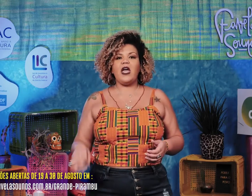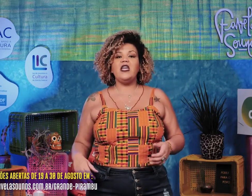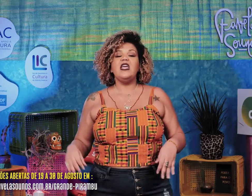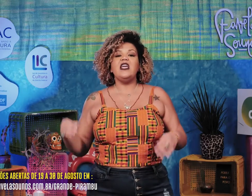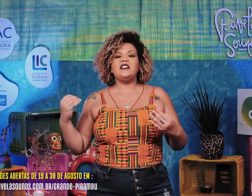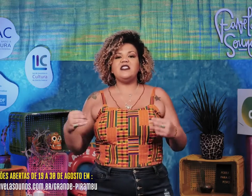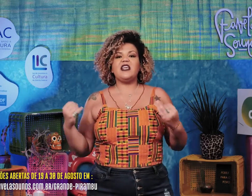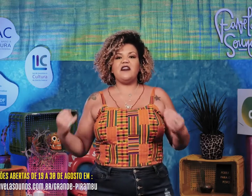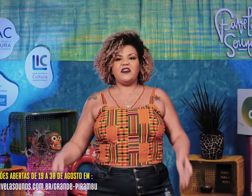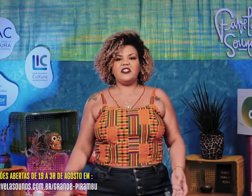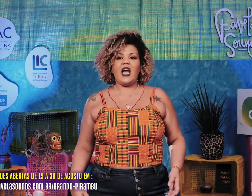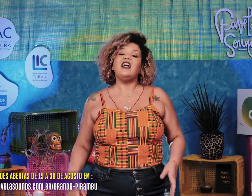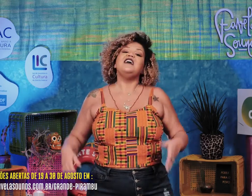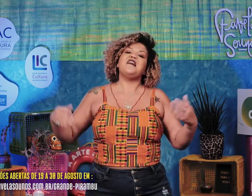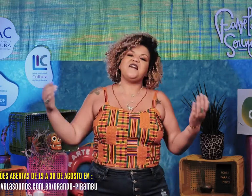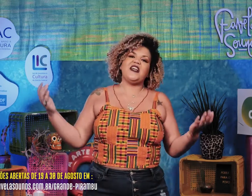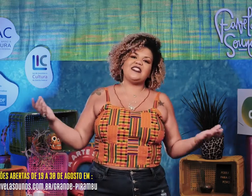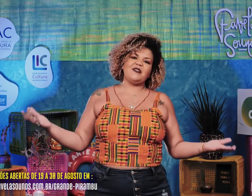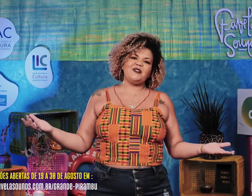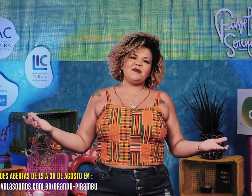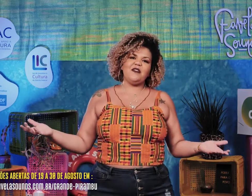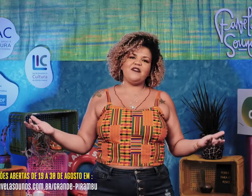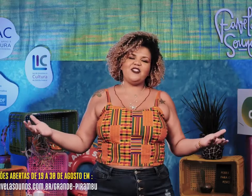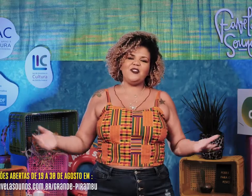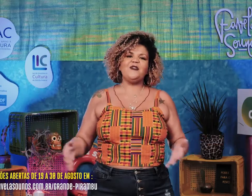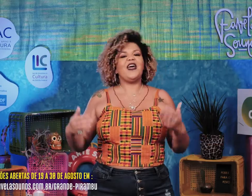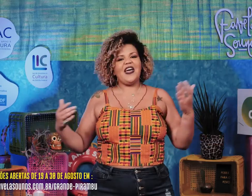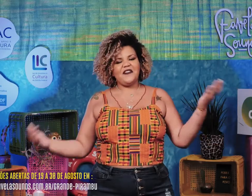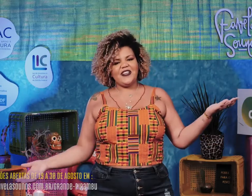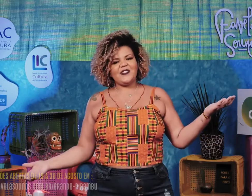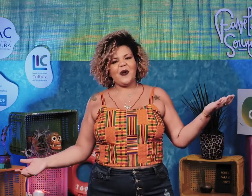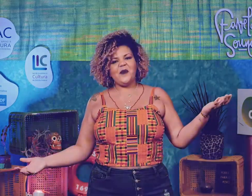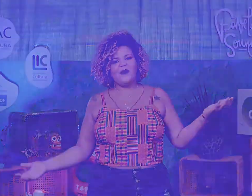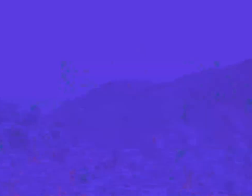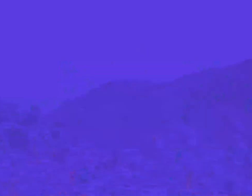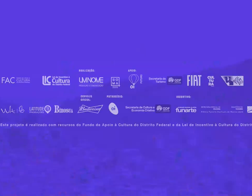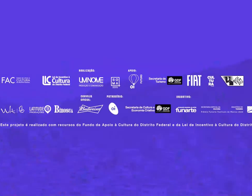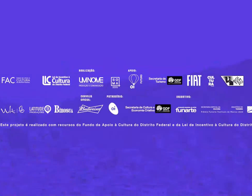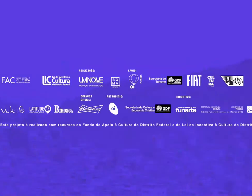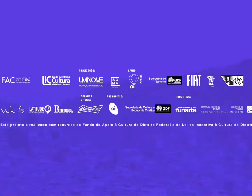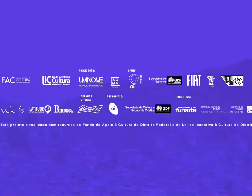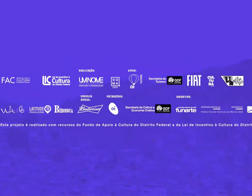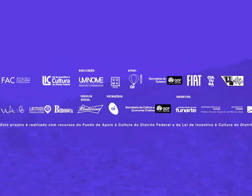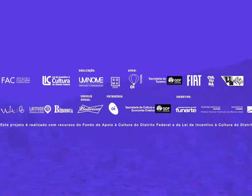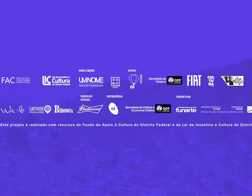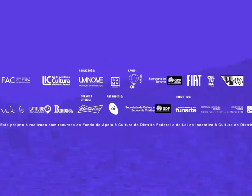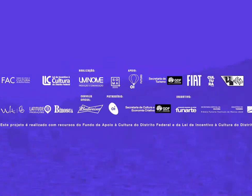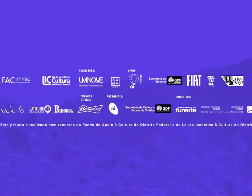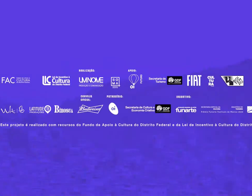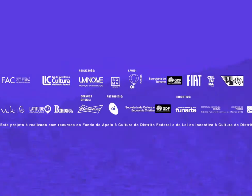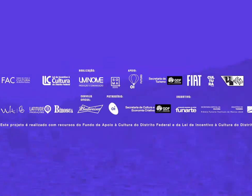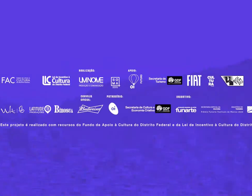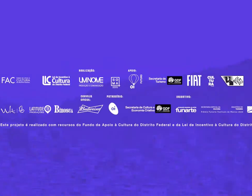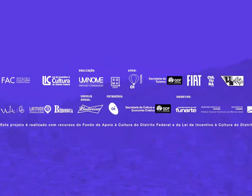alves.com.br e se inscreva já favelas são os 2021 é a vez do amor é